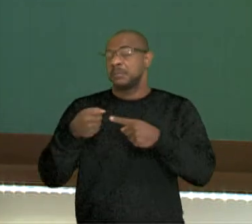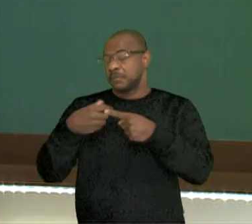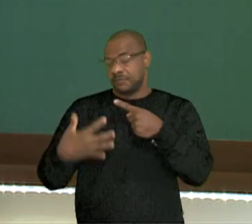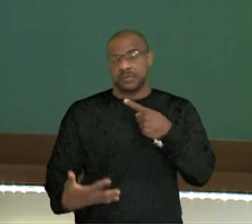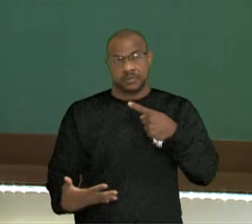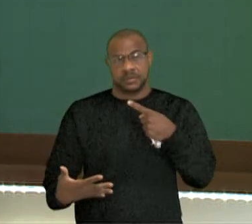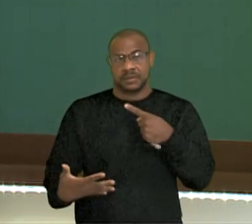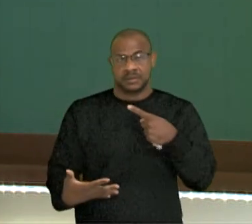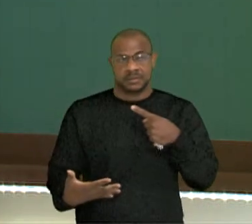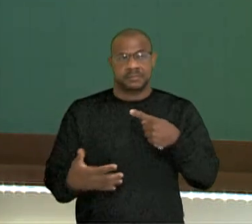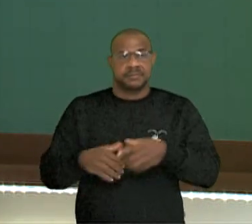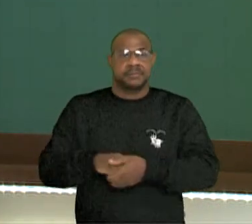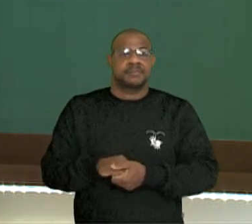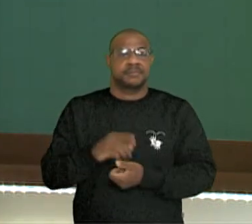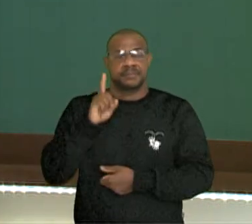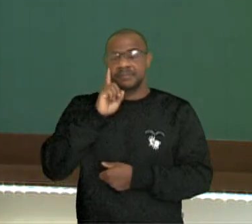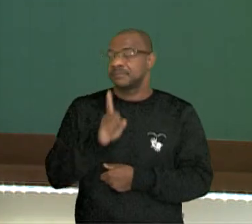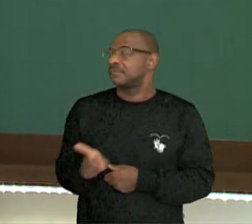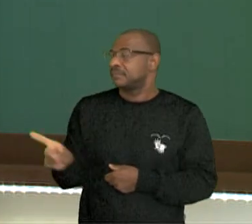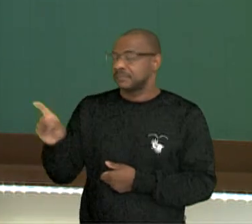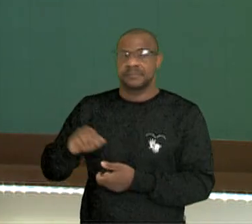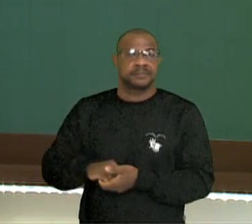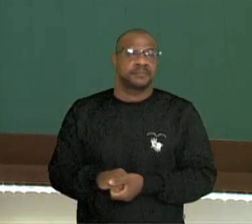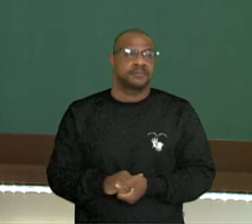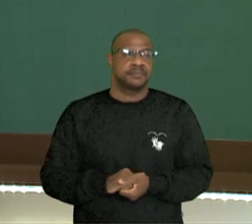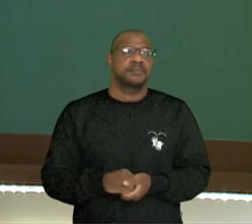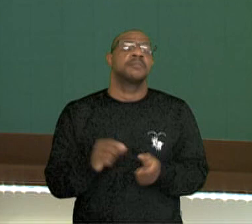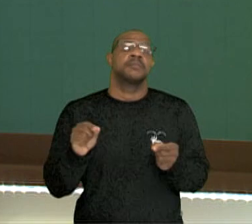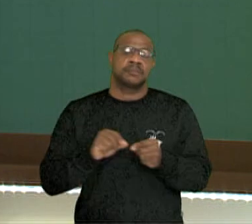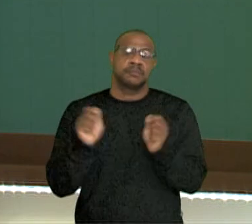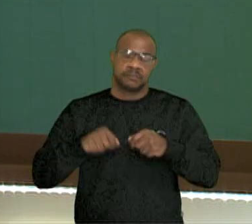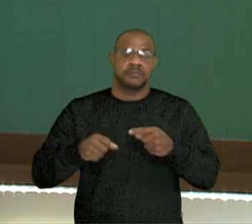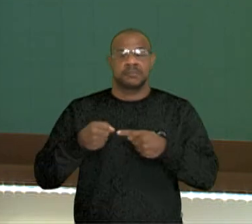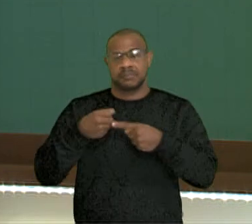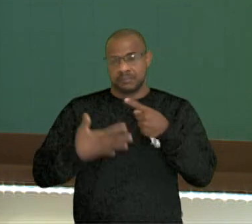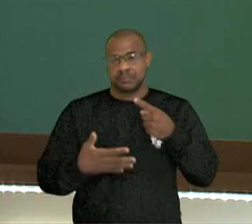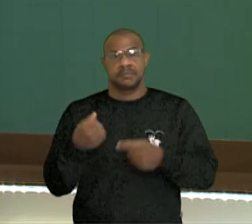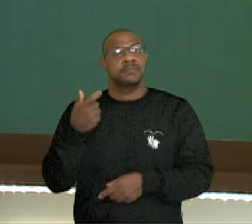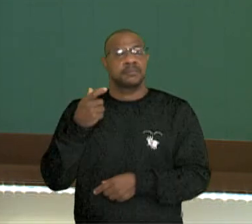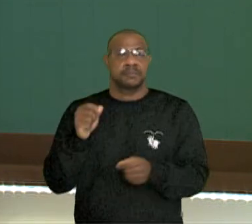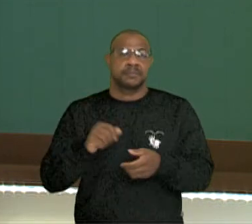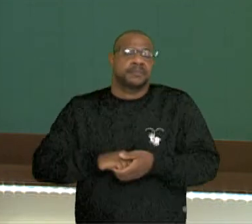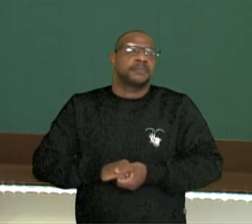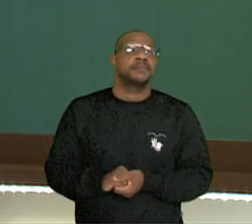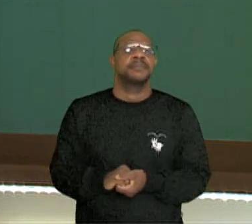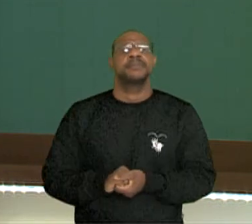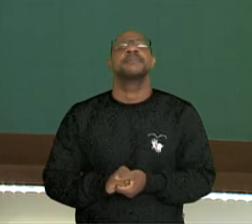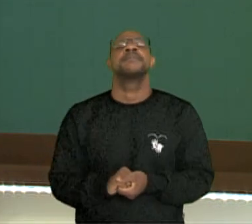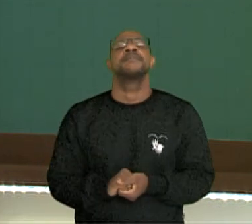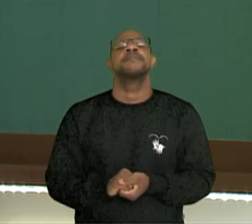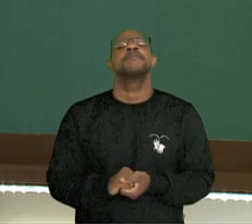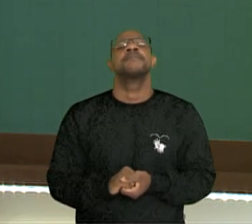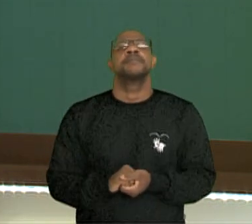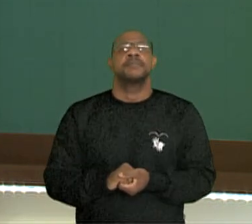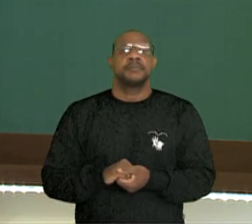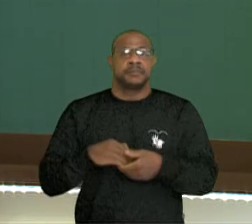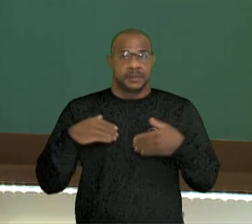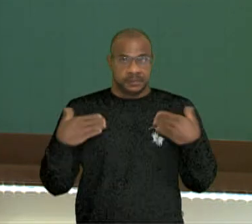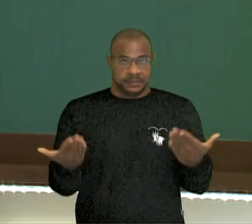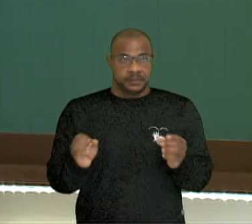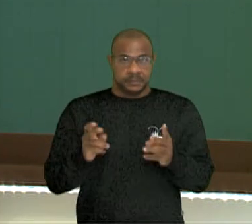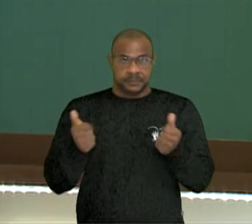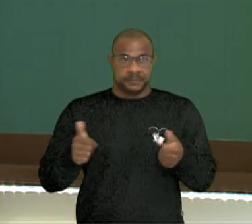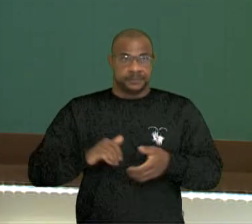pelo segundo, mais o quadrado do segundo. Você pode fazer a prova real para ver se está certo. Então, essa é a fatoração desse trinômio,